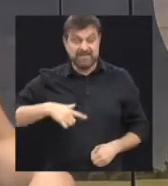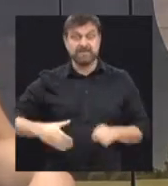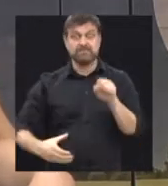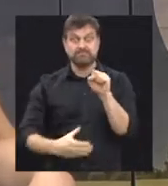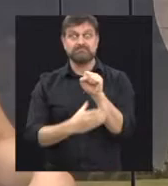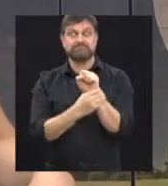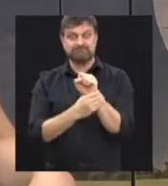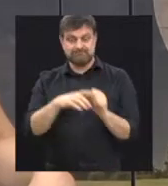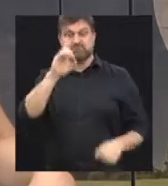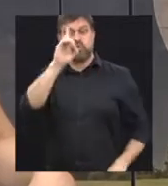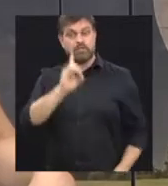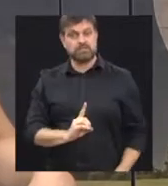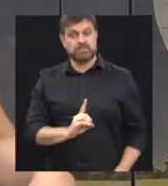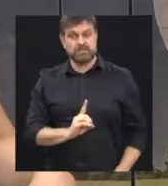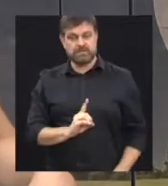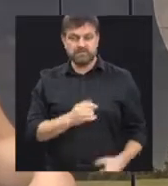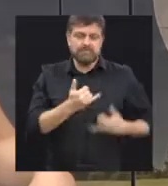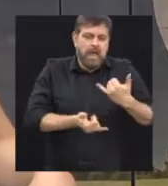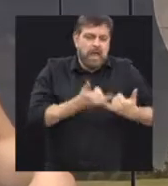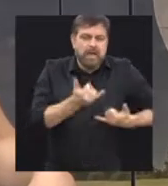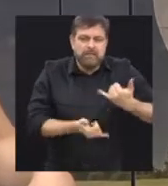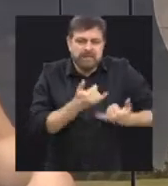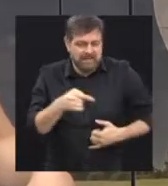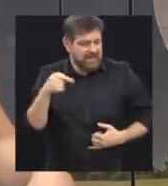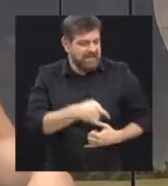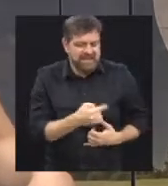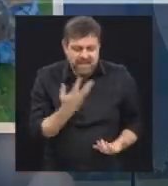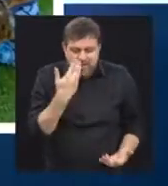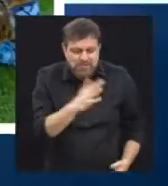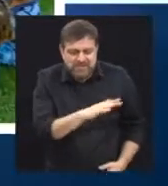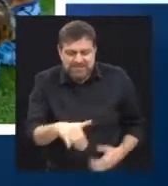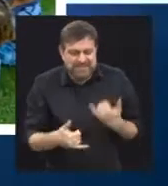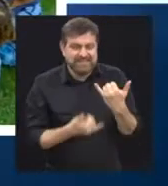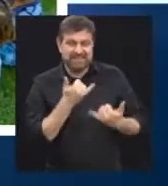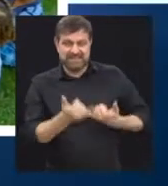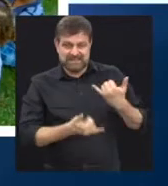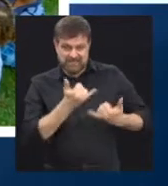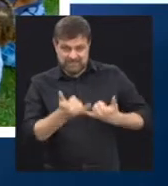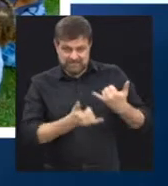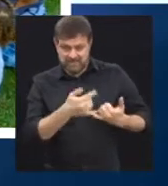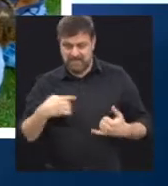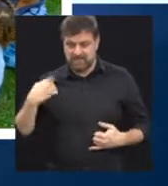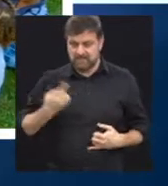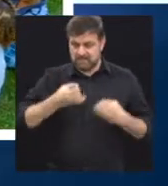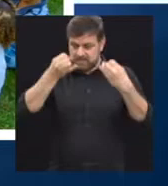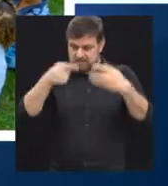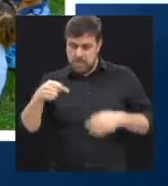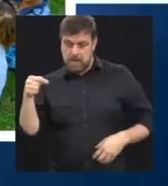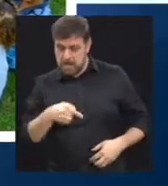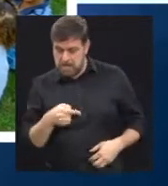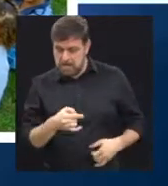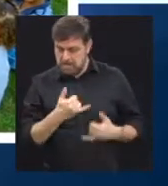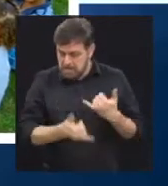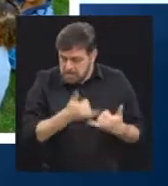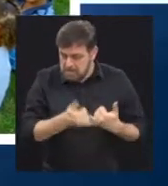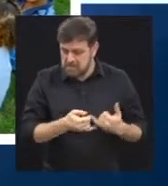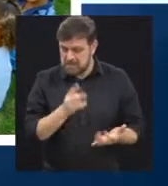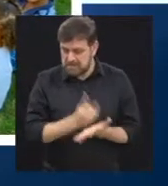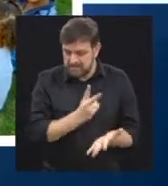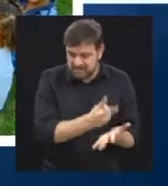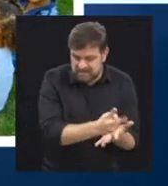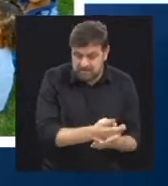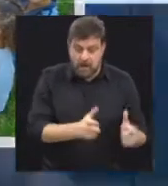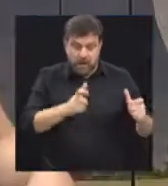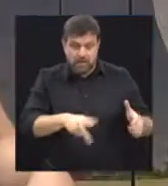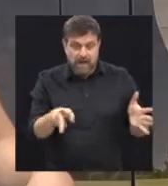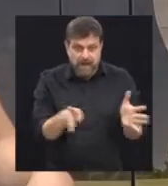criança em brincar, em ser criança, né? Então, muitas vezes, quando a gente fala que a criança está brincando na creche, que lá é um espaço